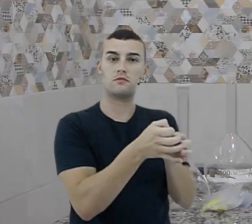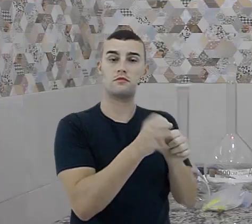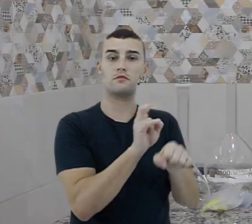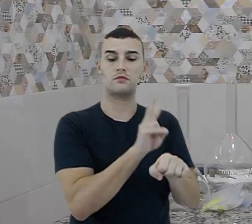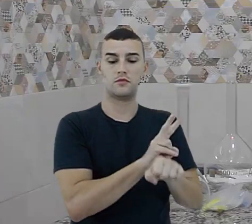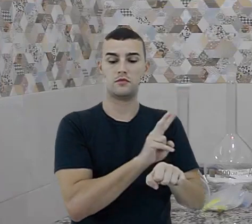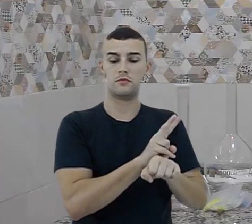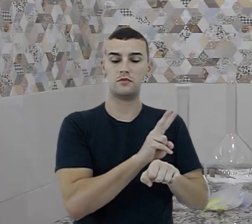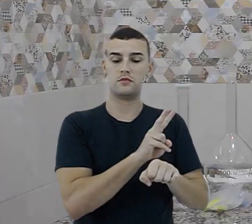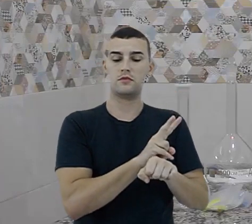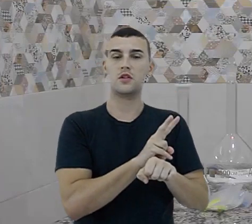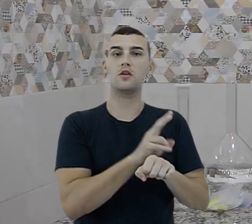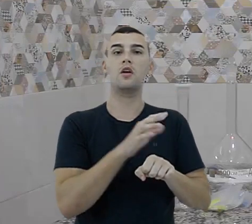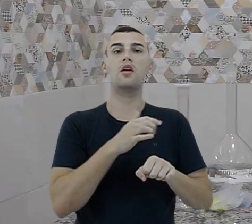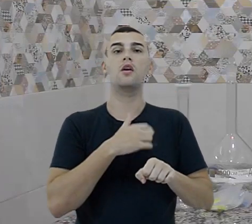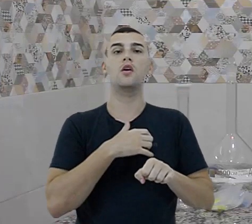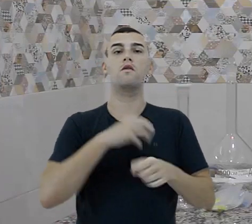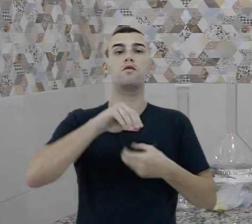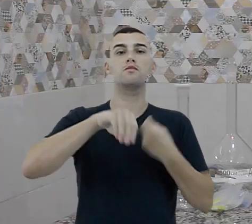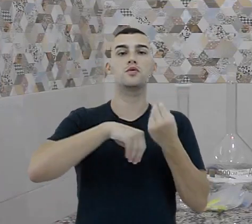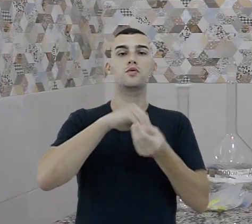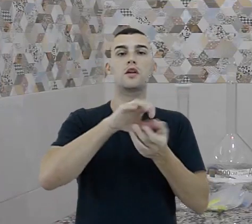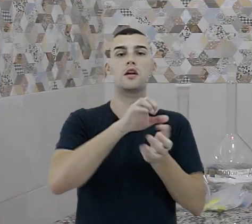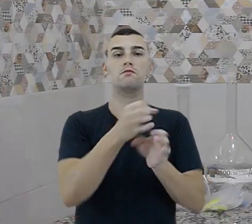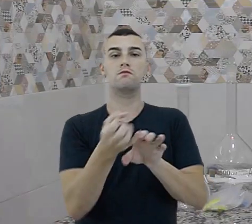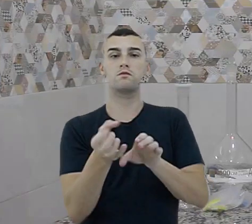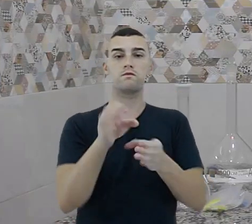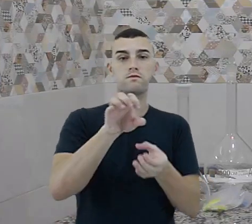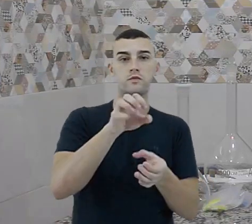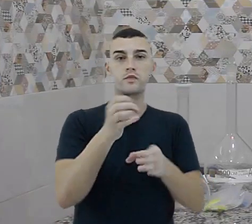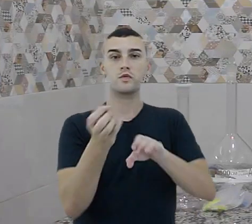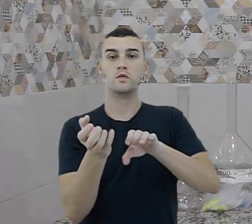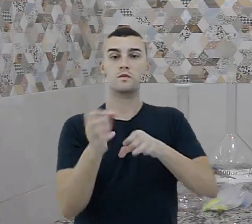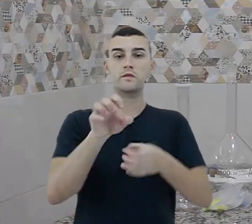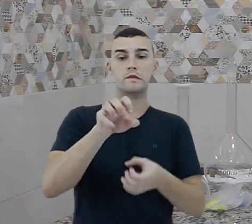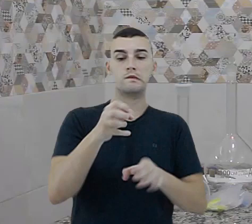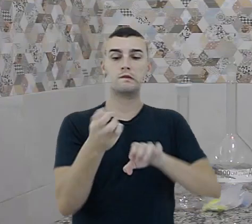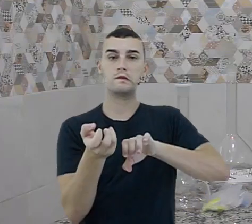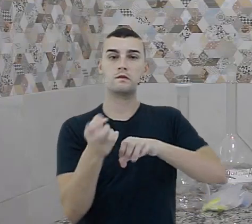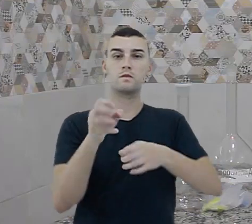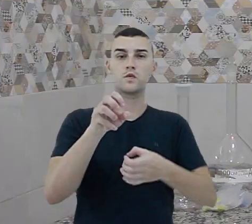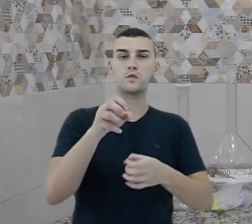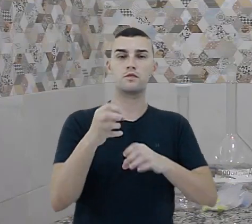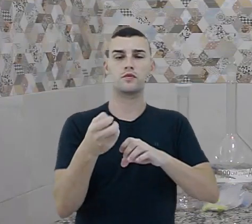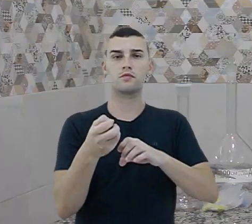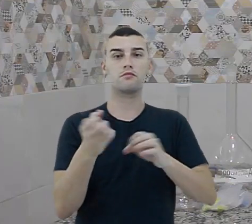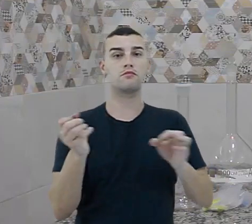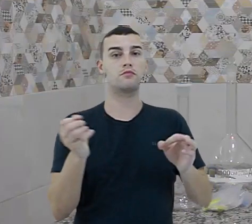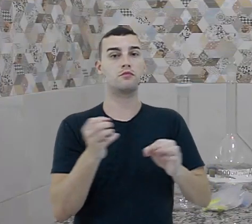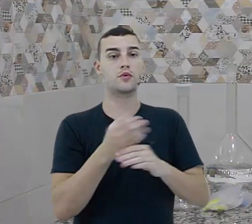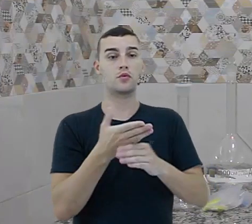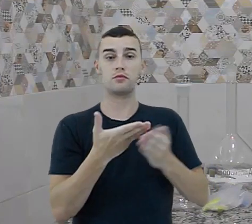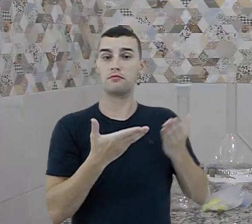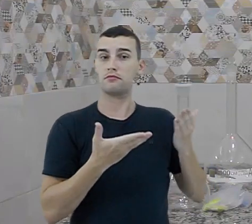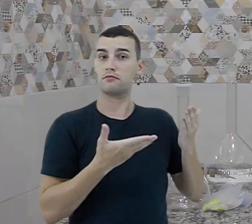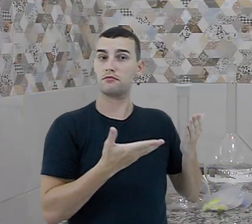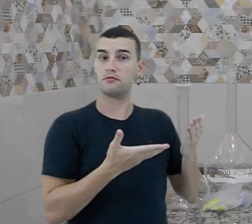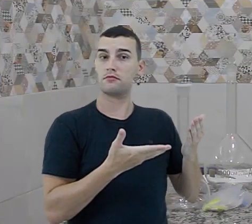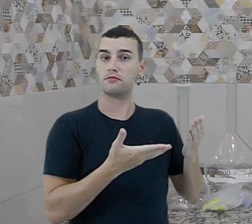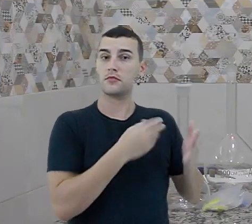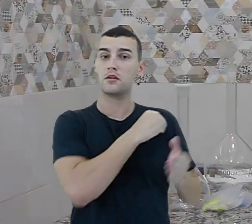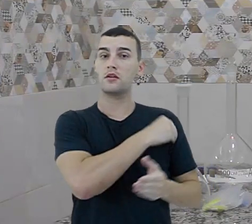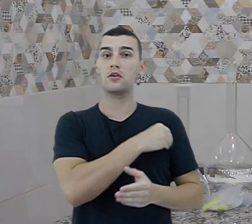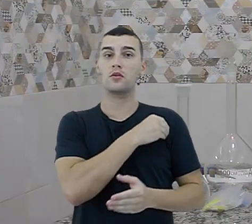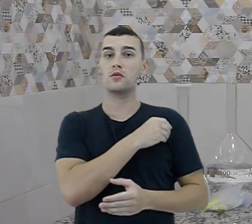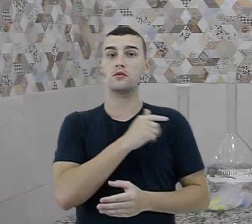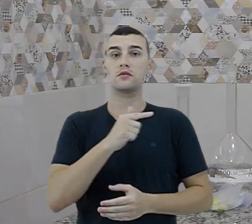eu vedo e vou agora homogeneizar. Então estou homogeneizando a minha solução. Pronto,